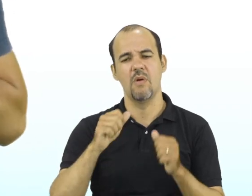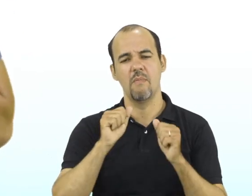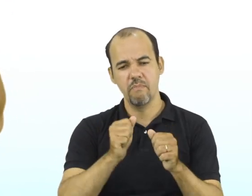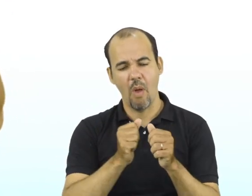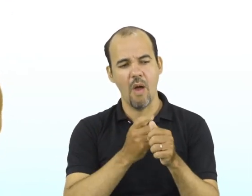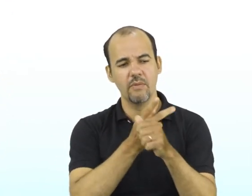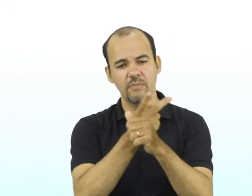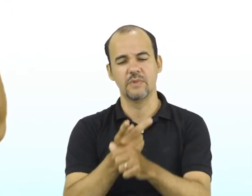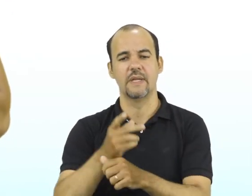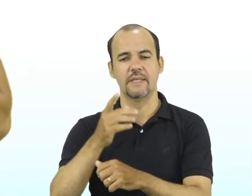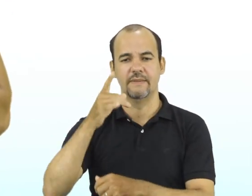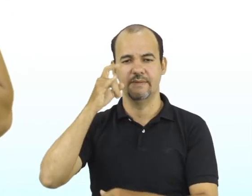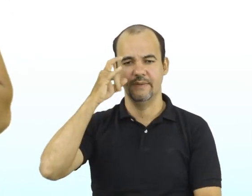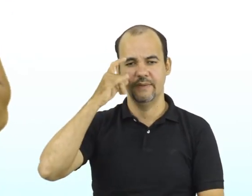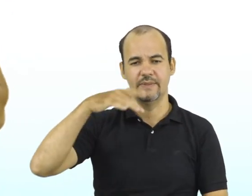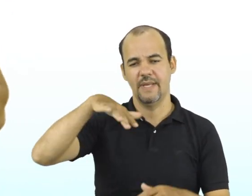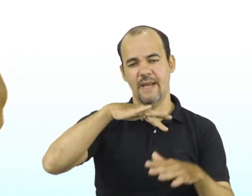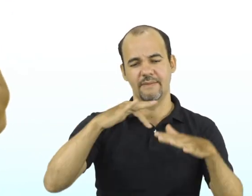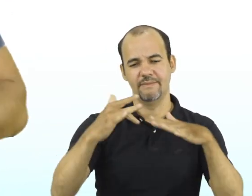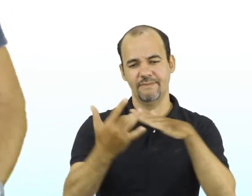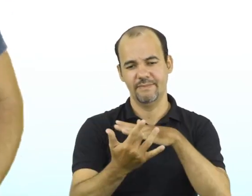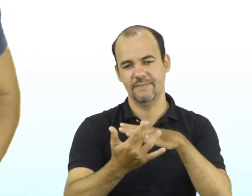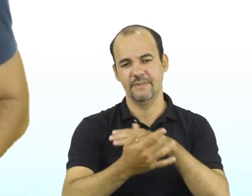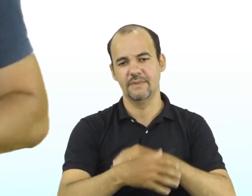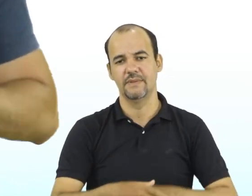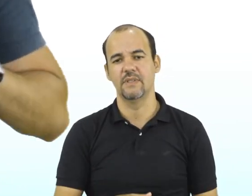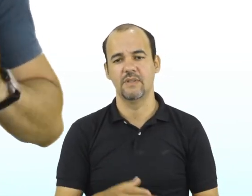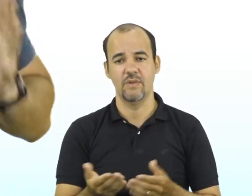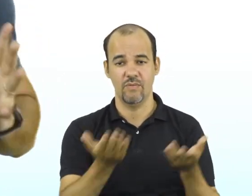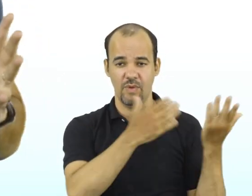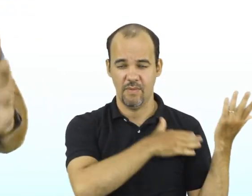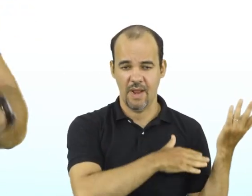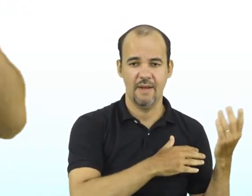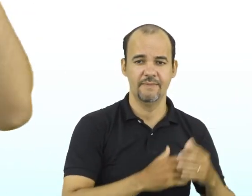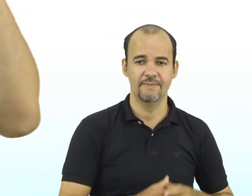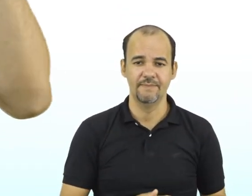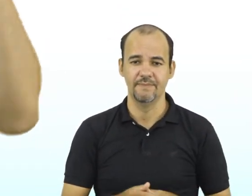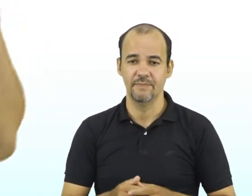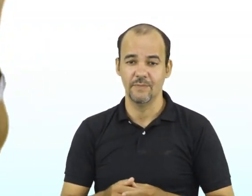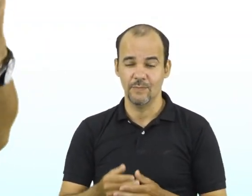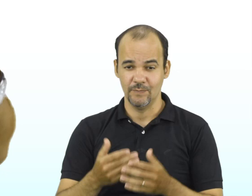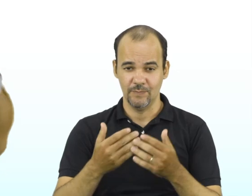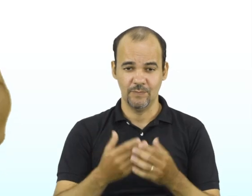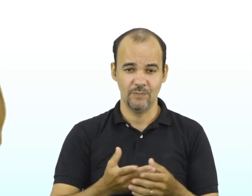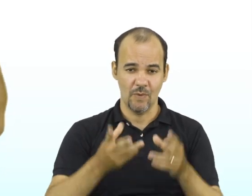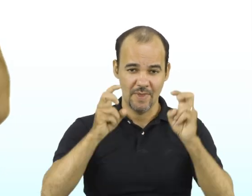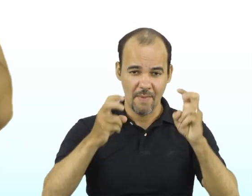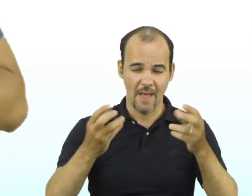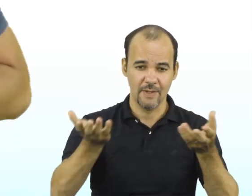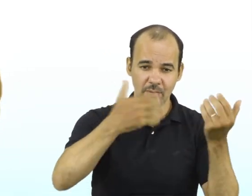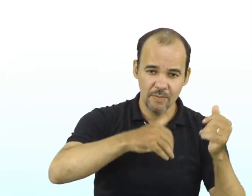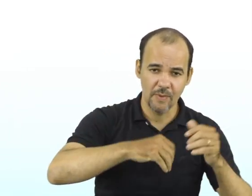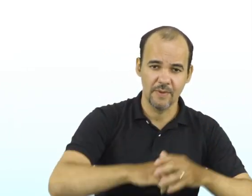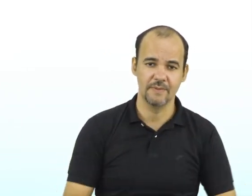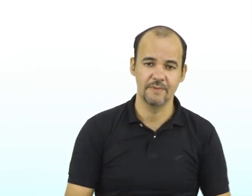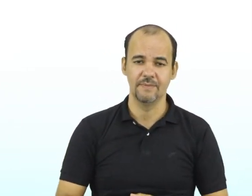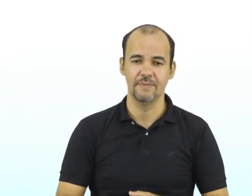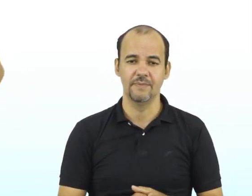me encontrar aí nas redes, tá? Mas vamos lá para o que interessa. Vamos para o que interessa, meu amigo. Olha só aqui,